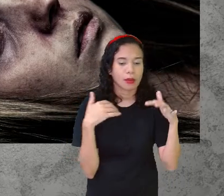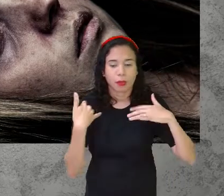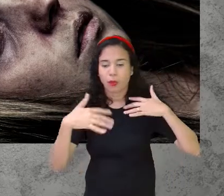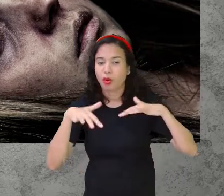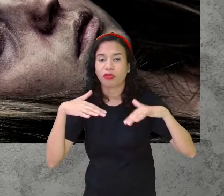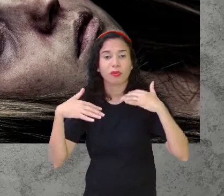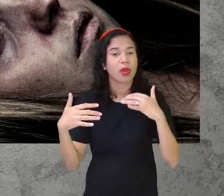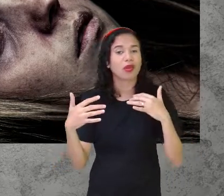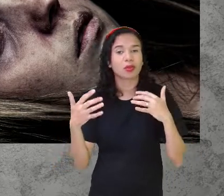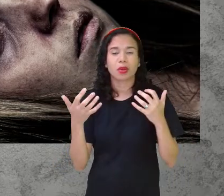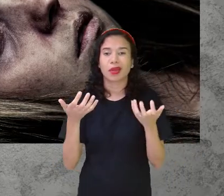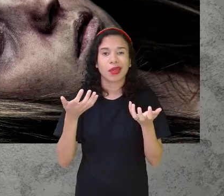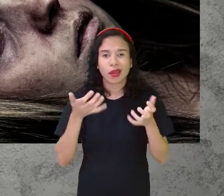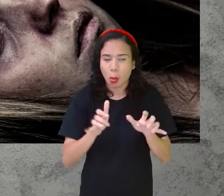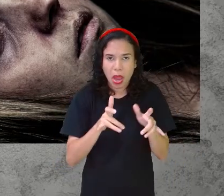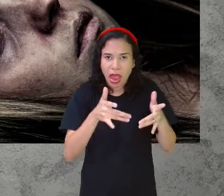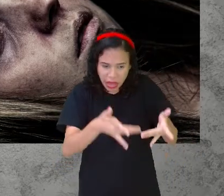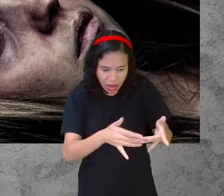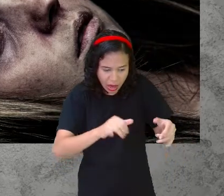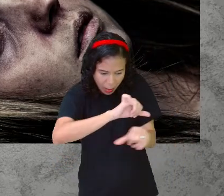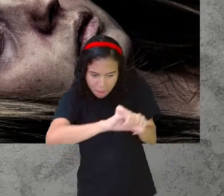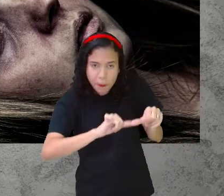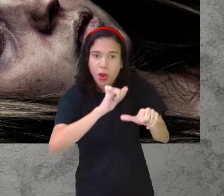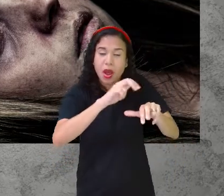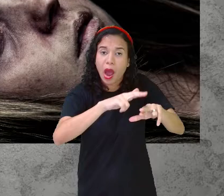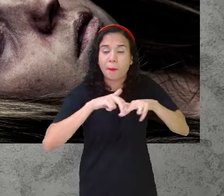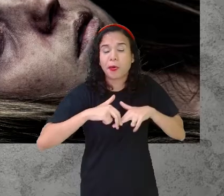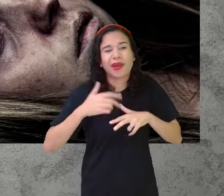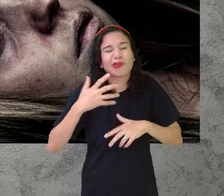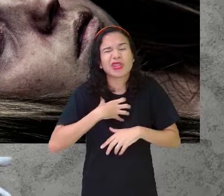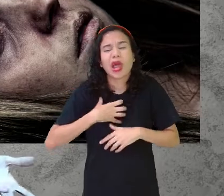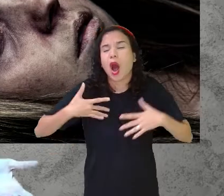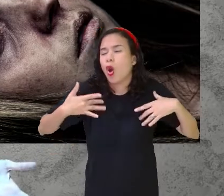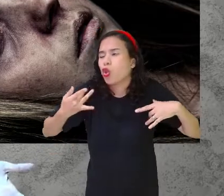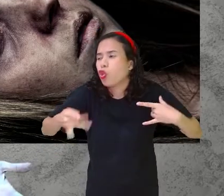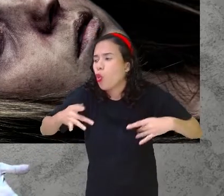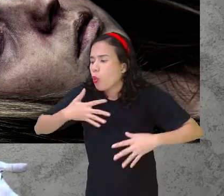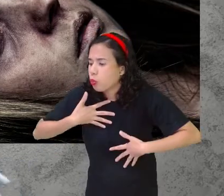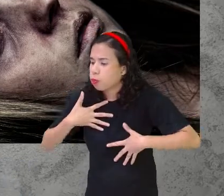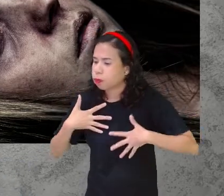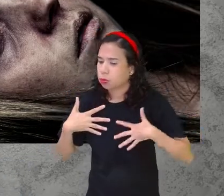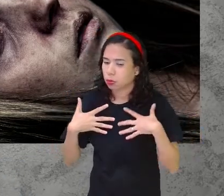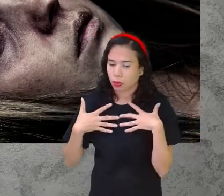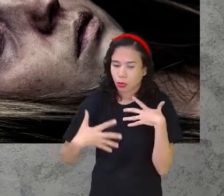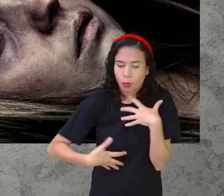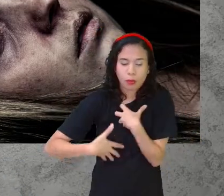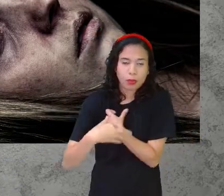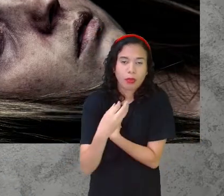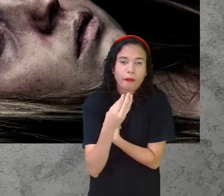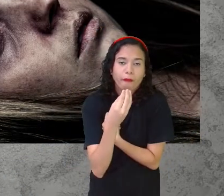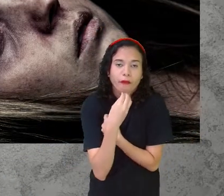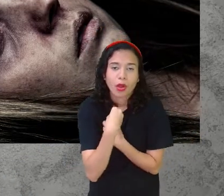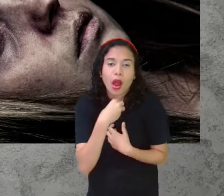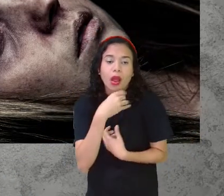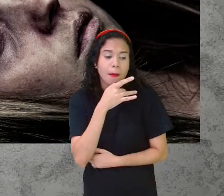que trocassem os lençóis, nem as fronhas, para que ela não sentisse ainda mais dor. Ela não conseguia nem se mexer da